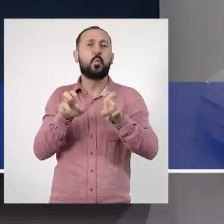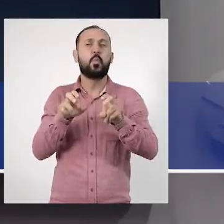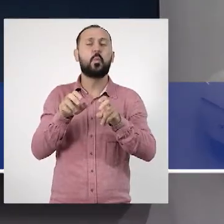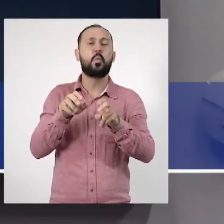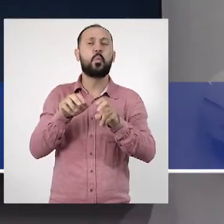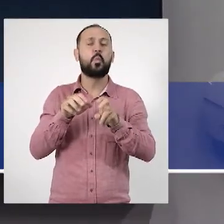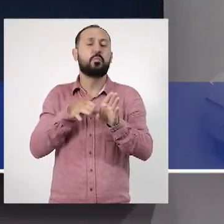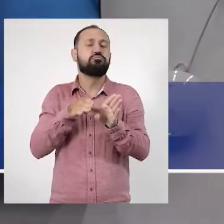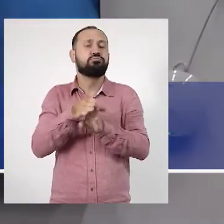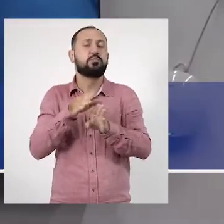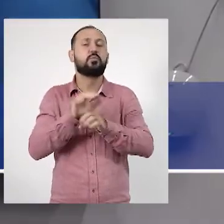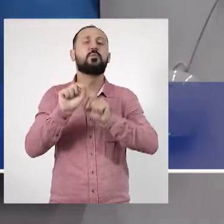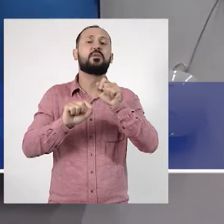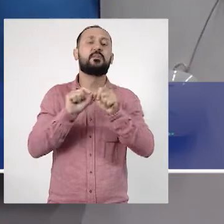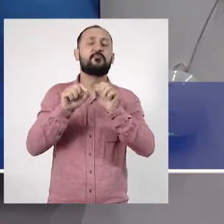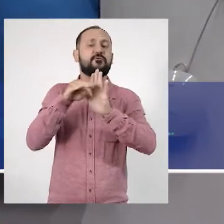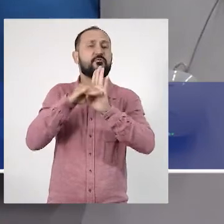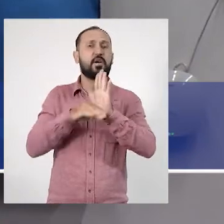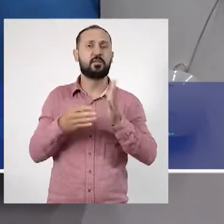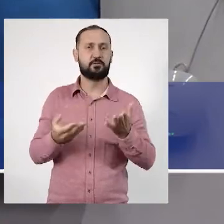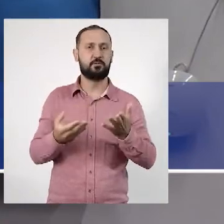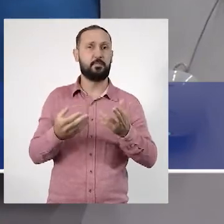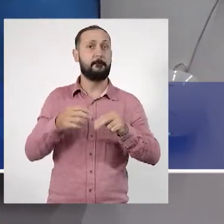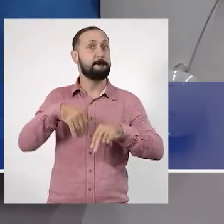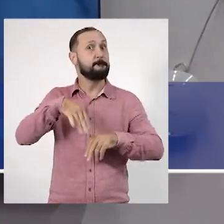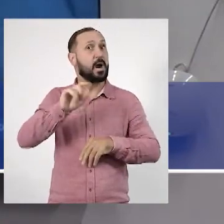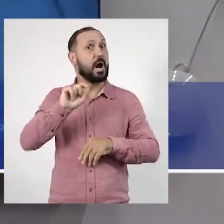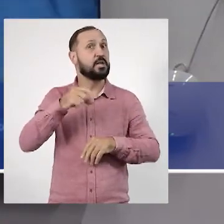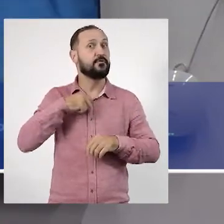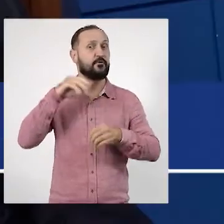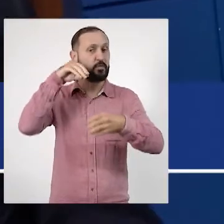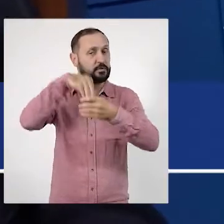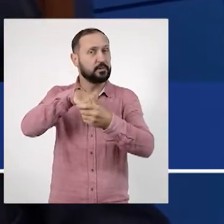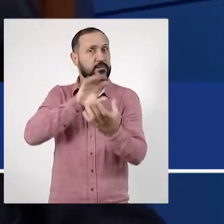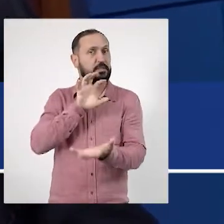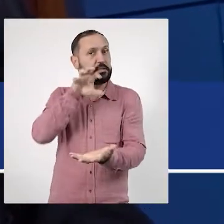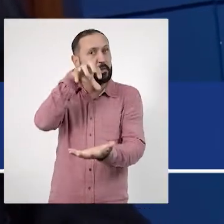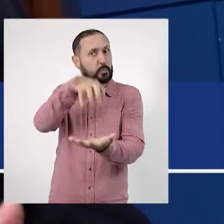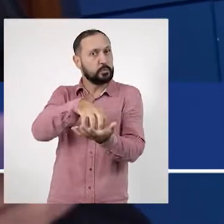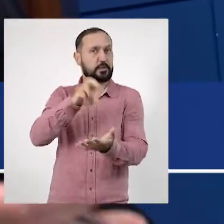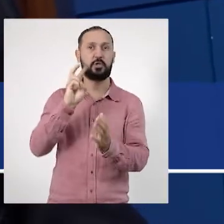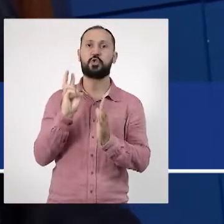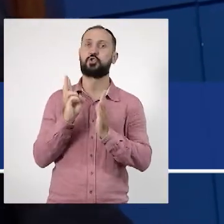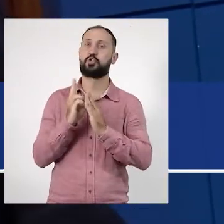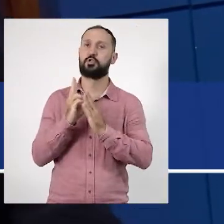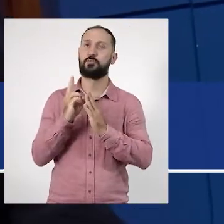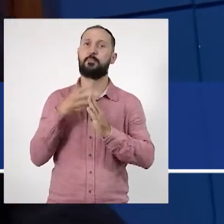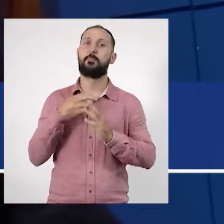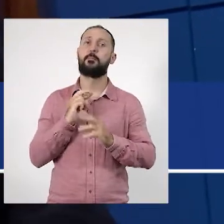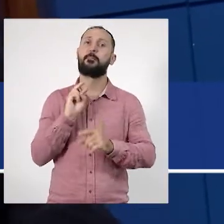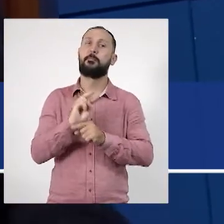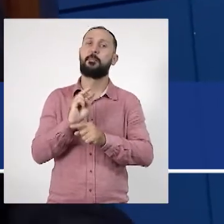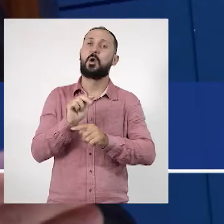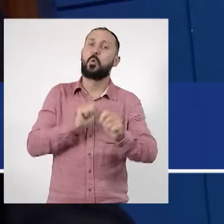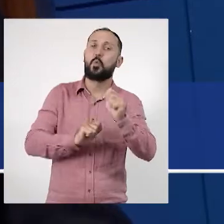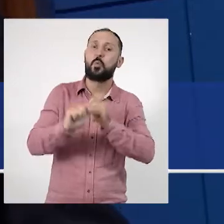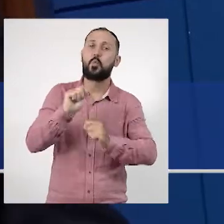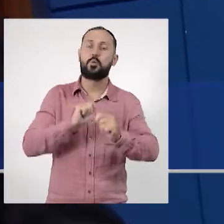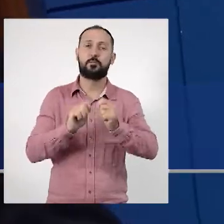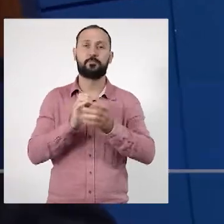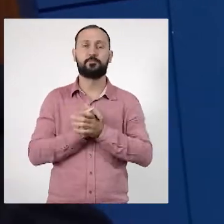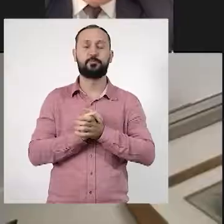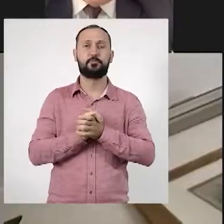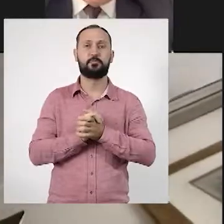as informações detalhadas das ações, principalmente desenvolvidas nas aldeias, para conter o contágio do